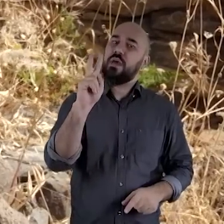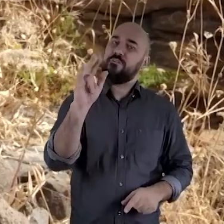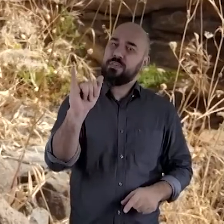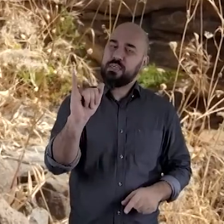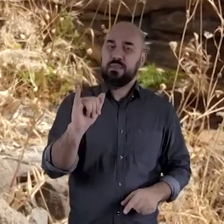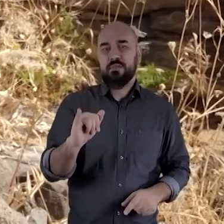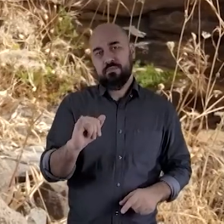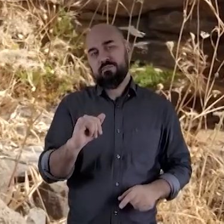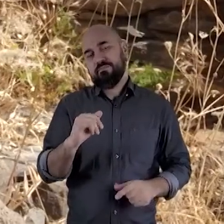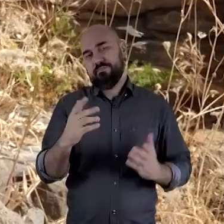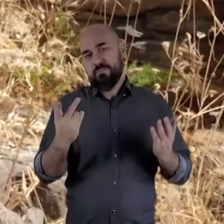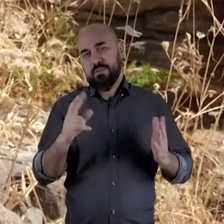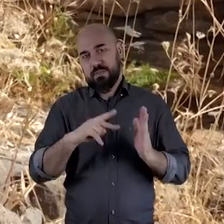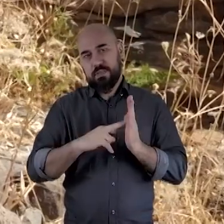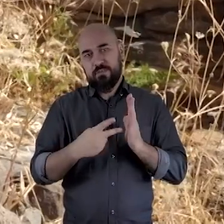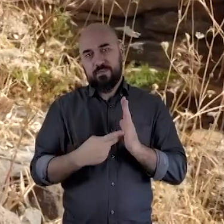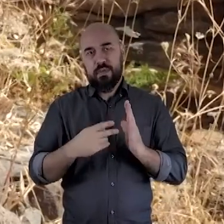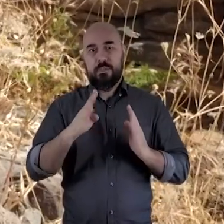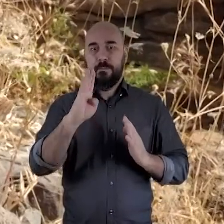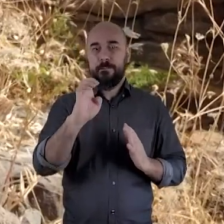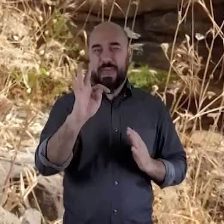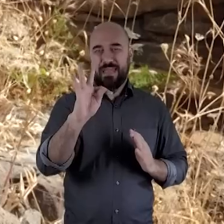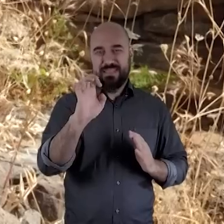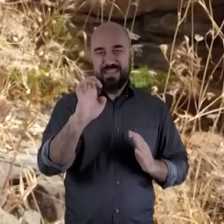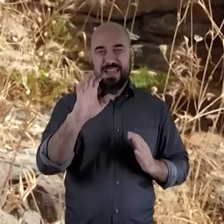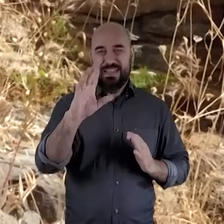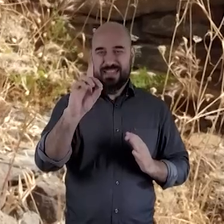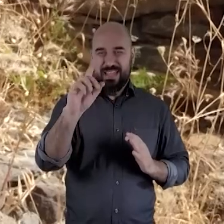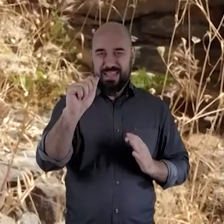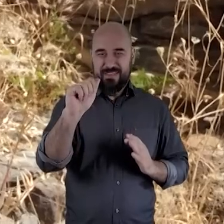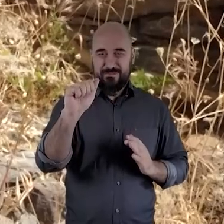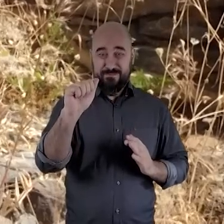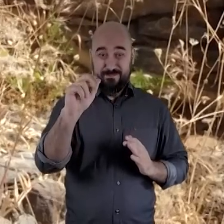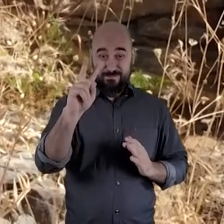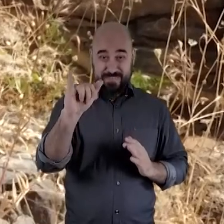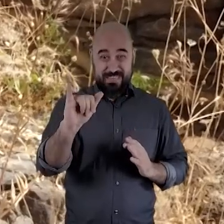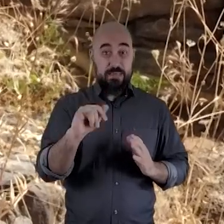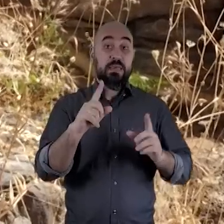a casa de Davi, desde